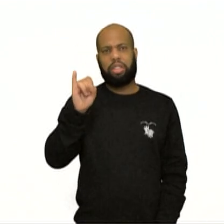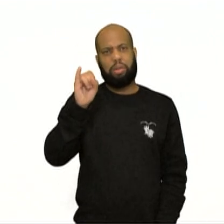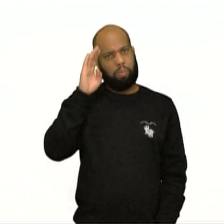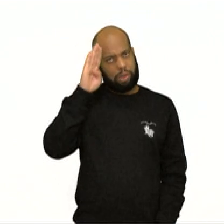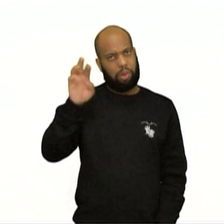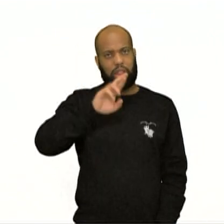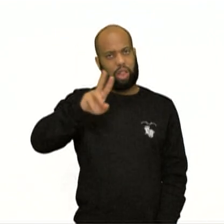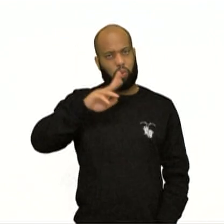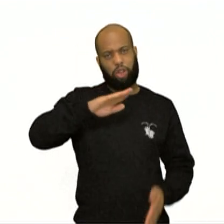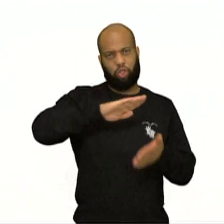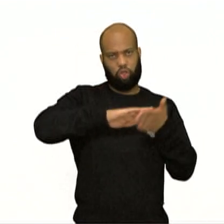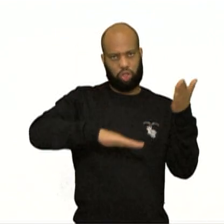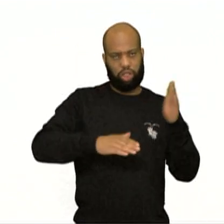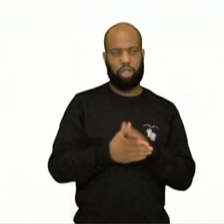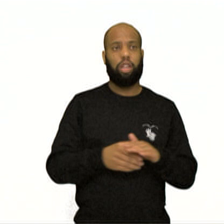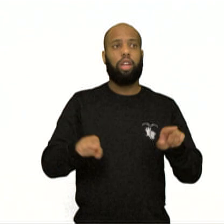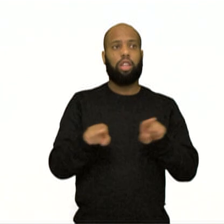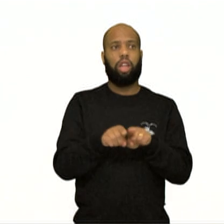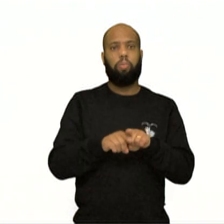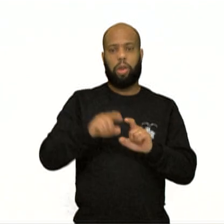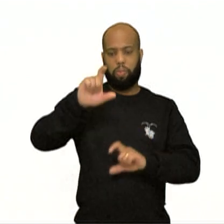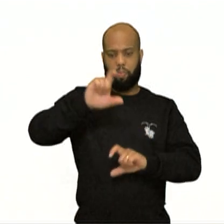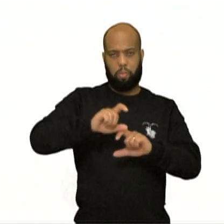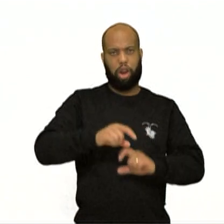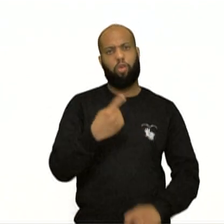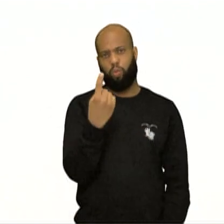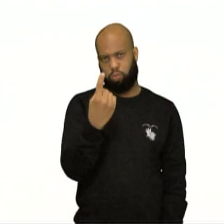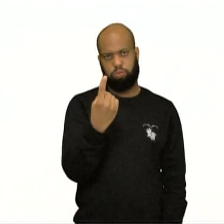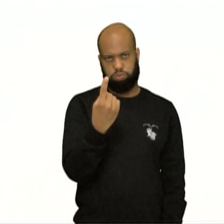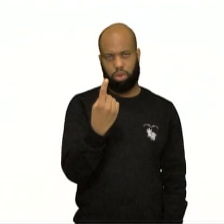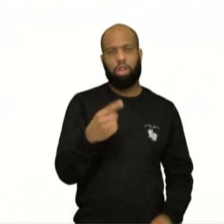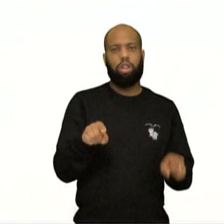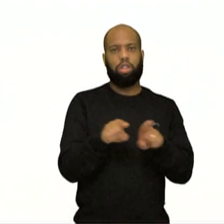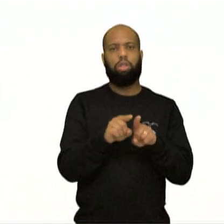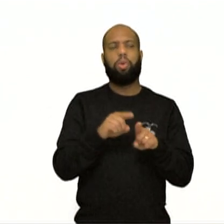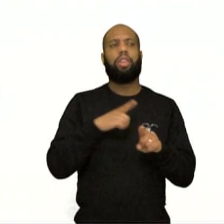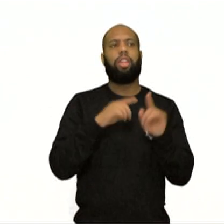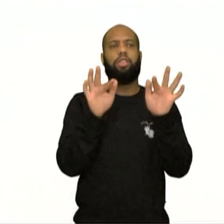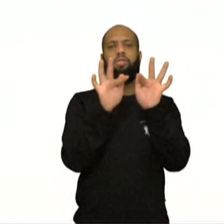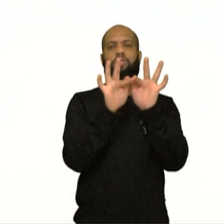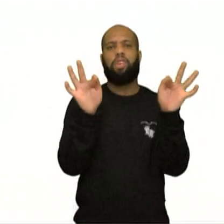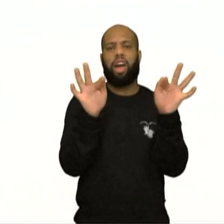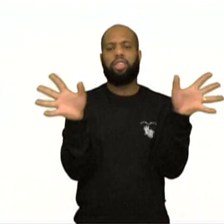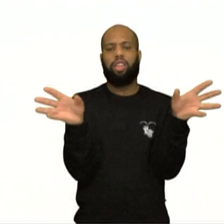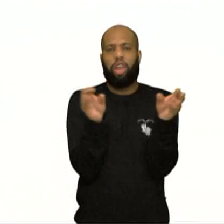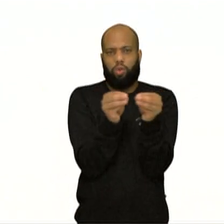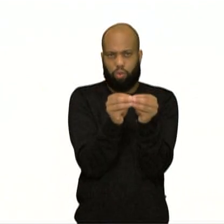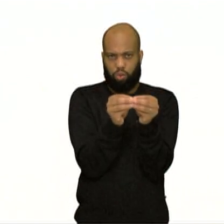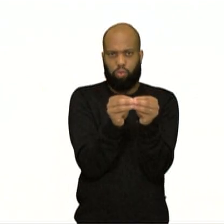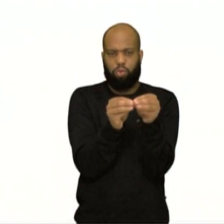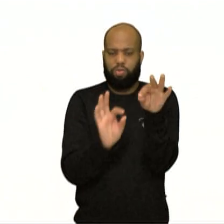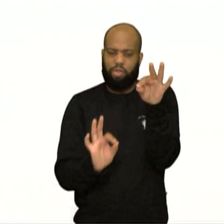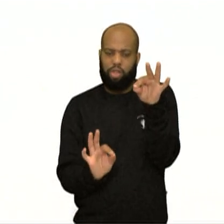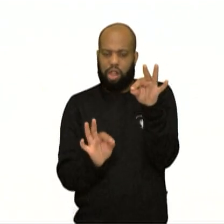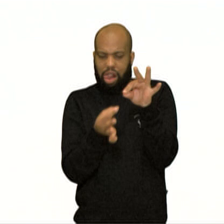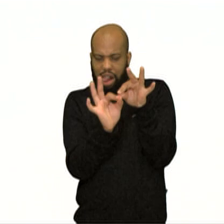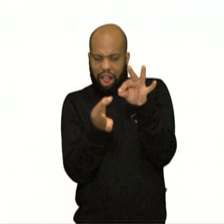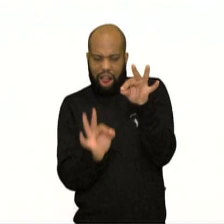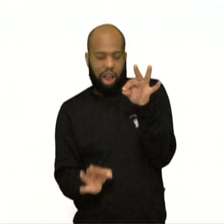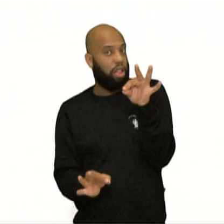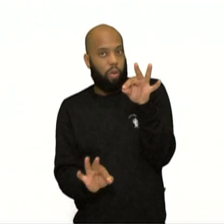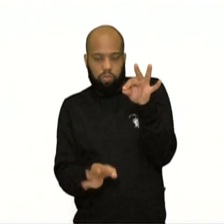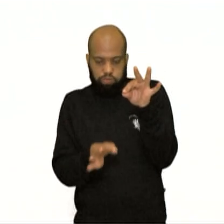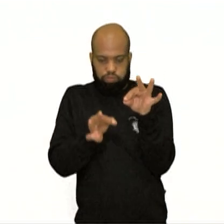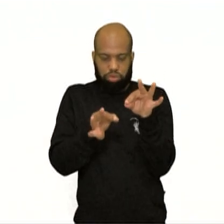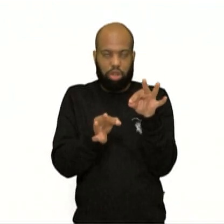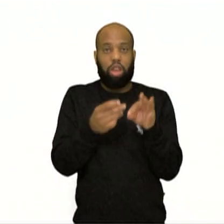secundário. Parágrafo único de preferência, frases concisas, breves, afirmativas,